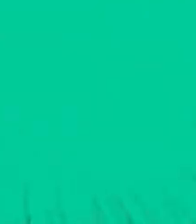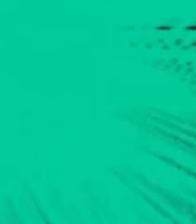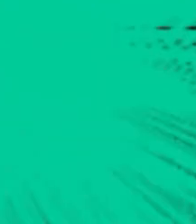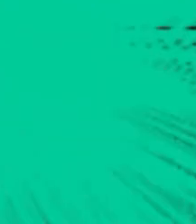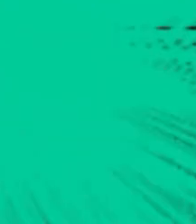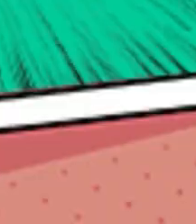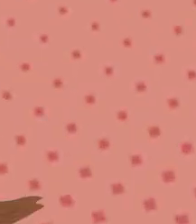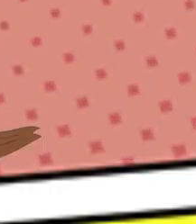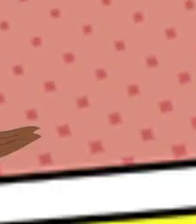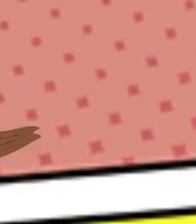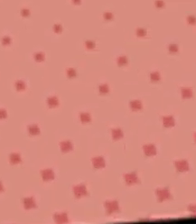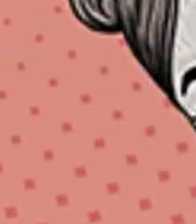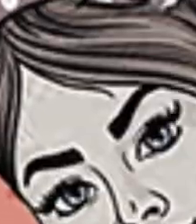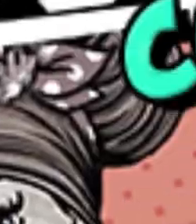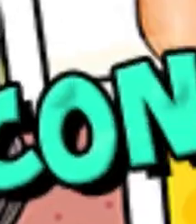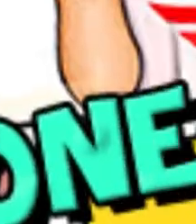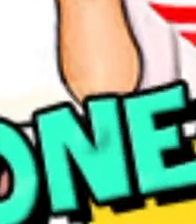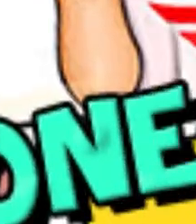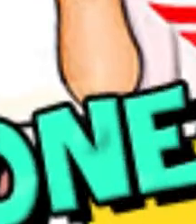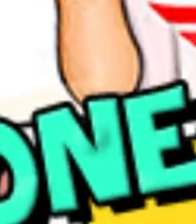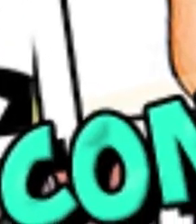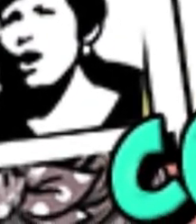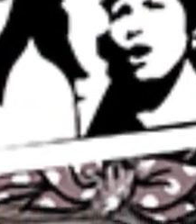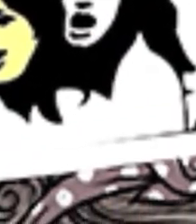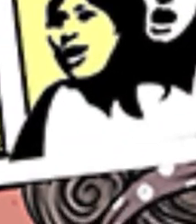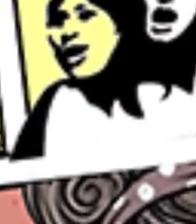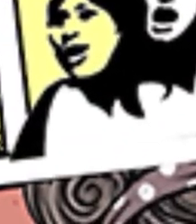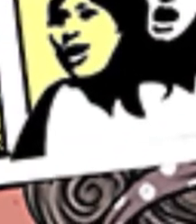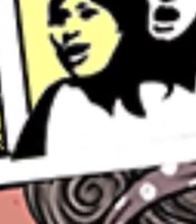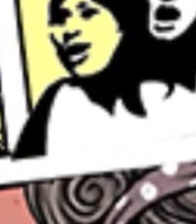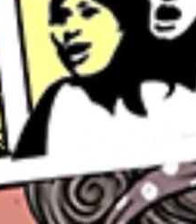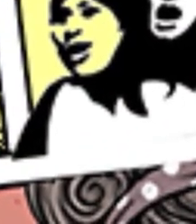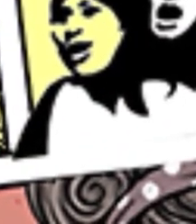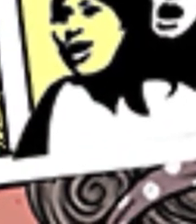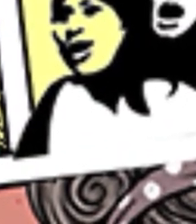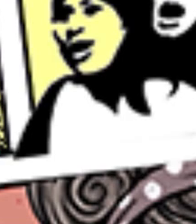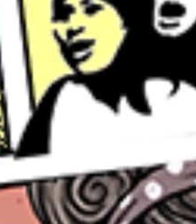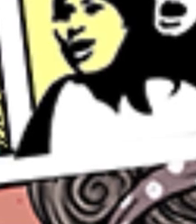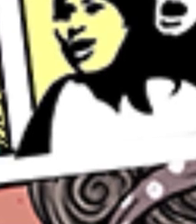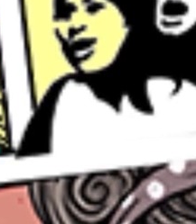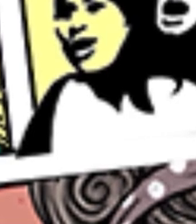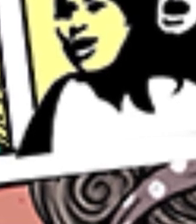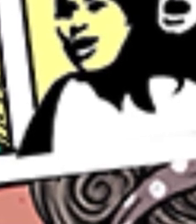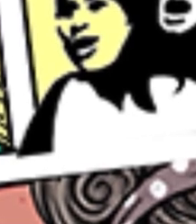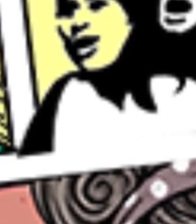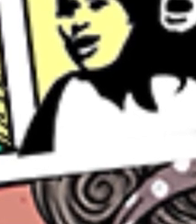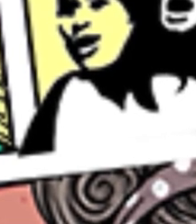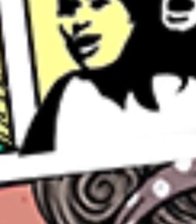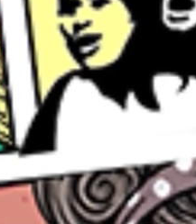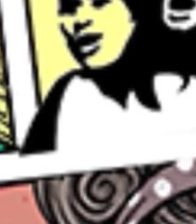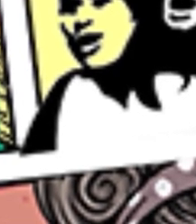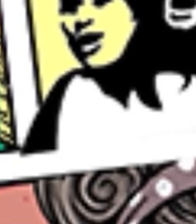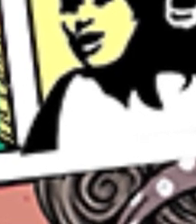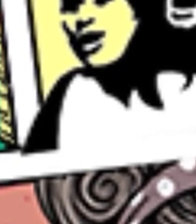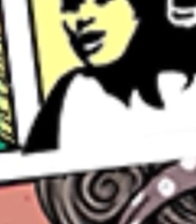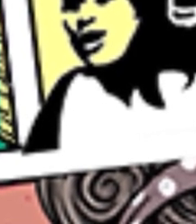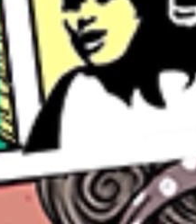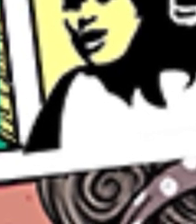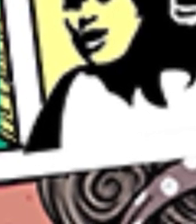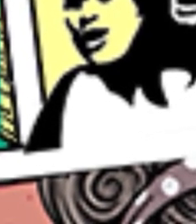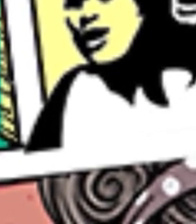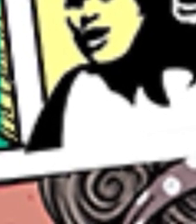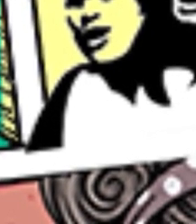estamos sós. Podemos ser o que quiser. Toda mulher, toda mulher, toda mulher, toda